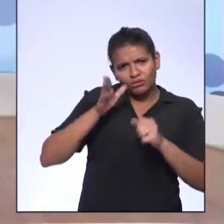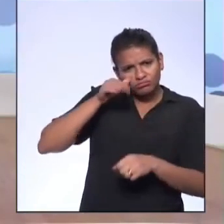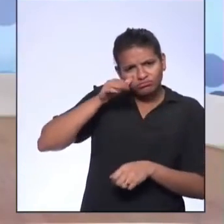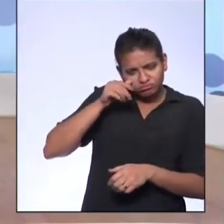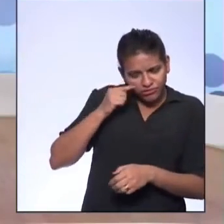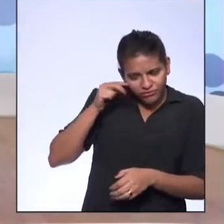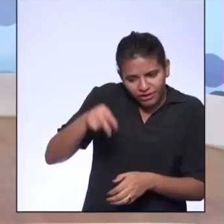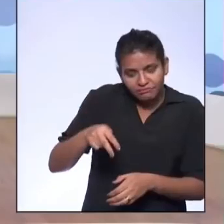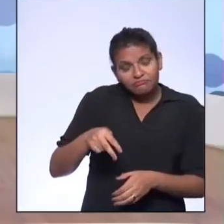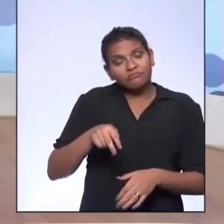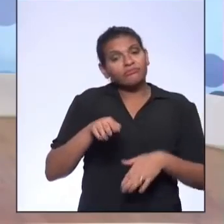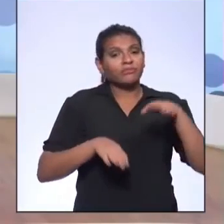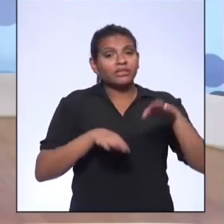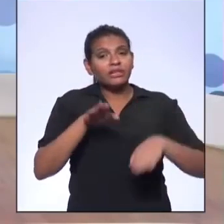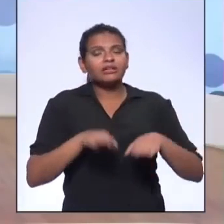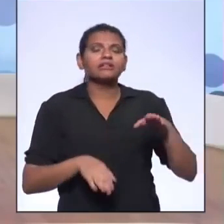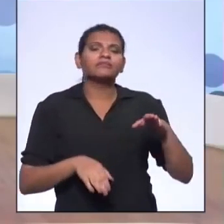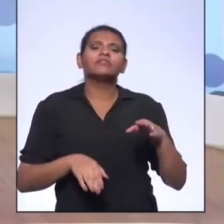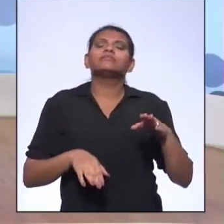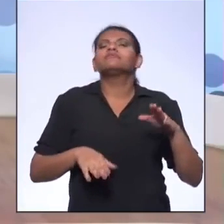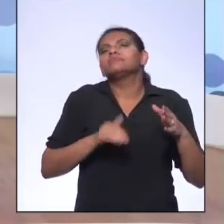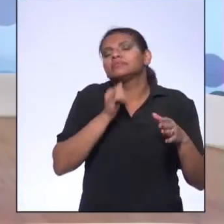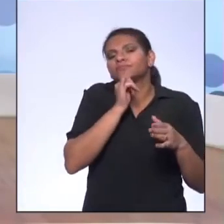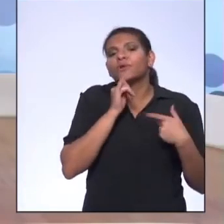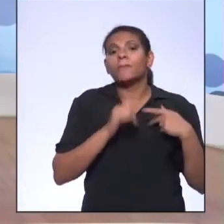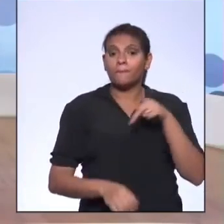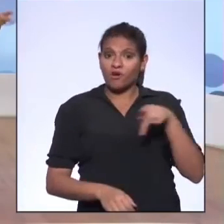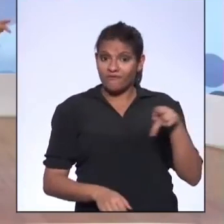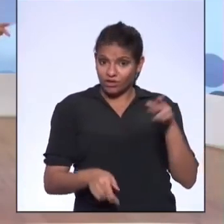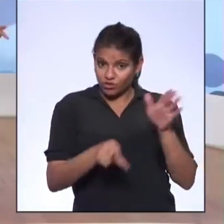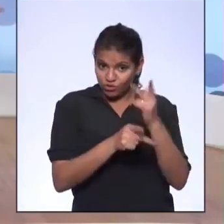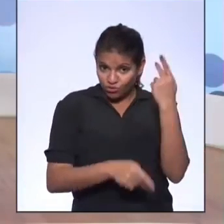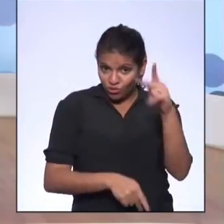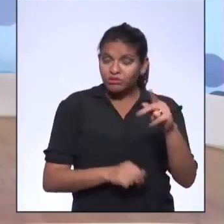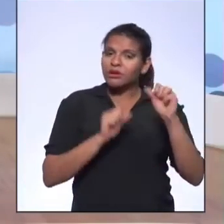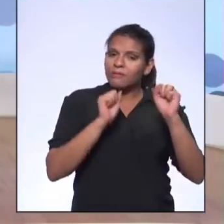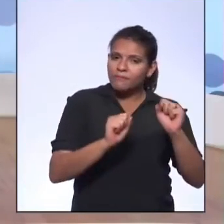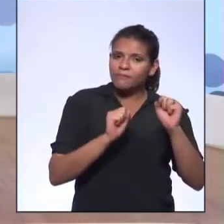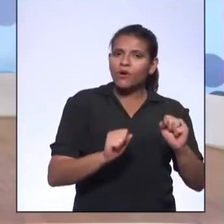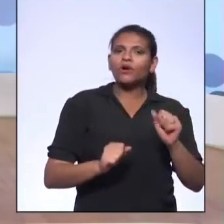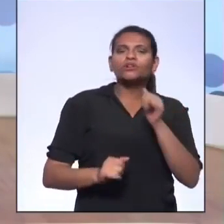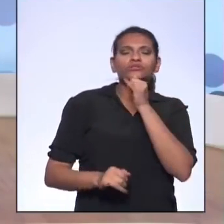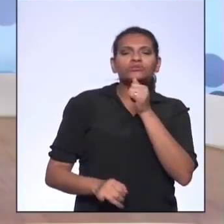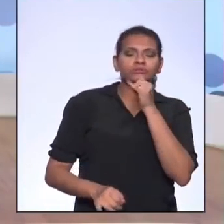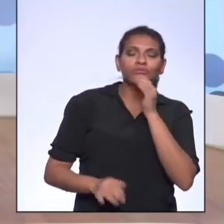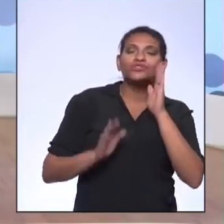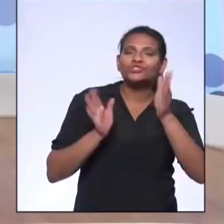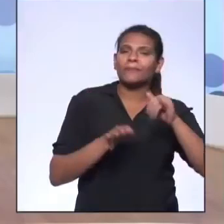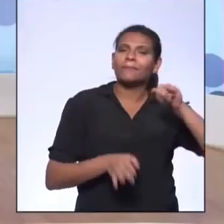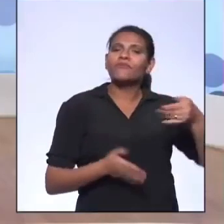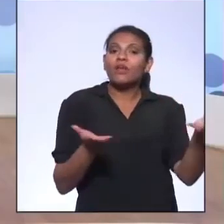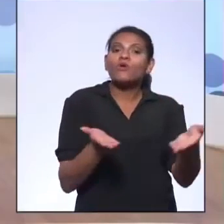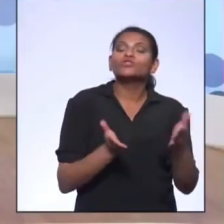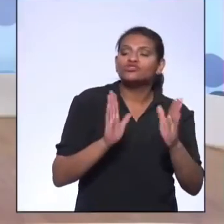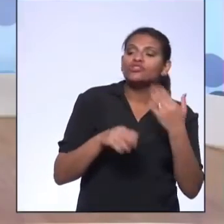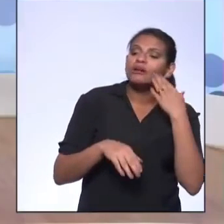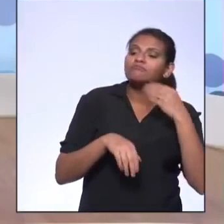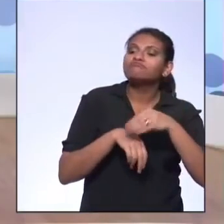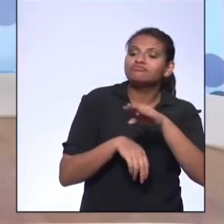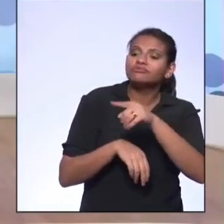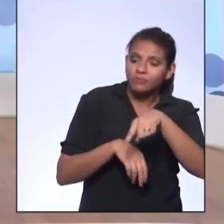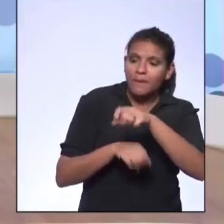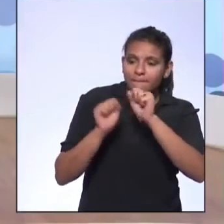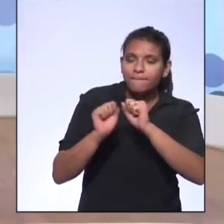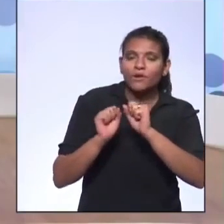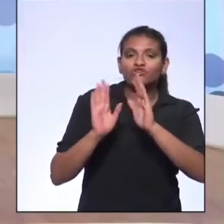já quiserem indicar nessa aula, para que na próxima, na hora da correção, eles não peguem as respostas, podem podem fazer isso, mas aí é com os professores, tá bom? A gente